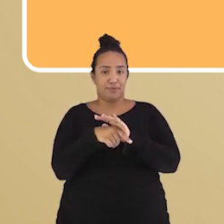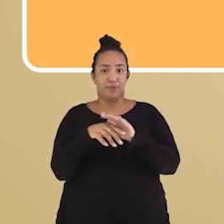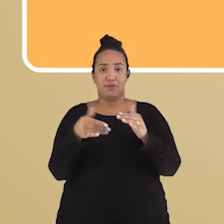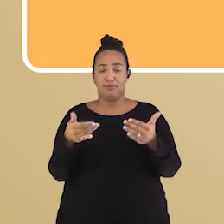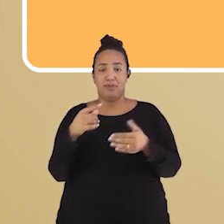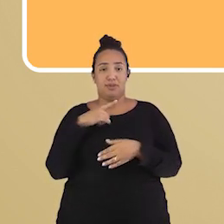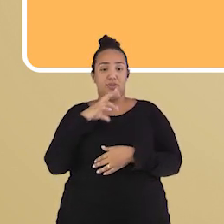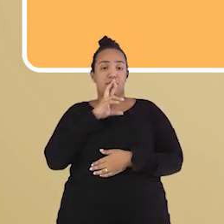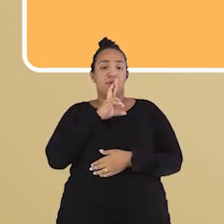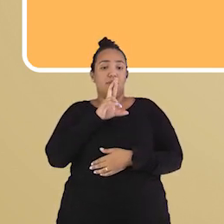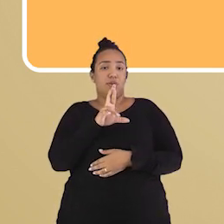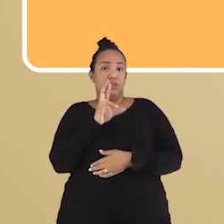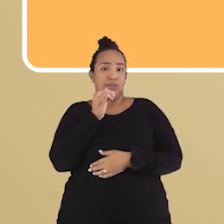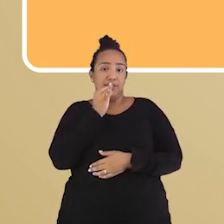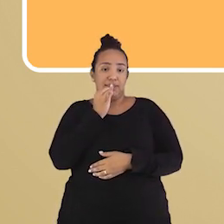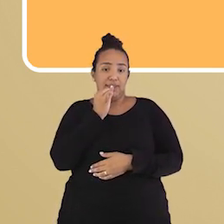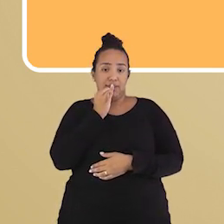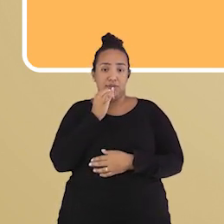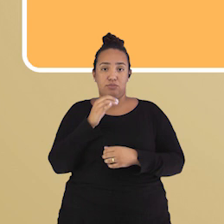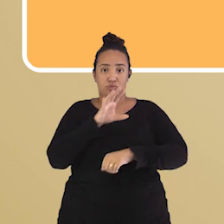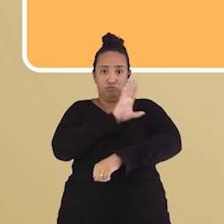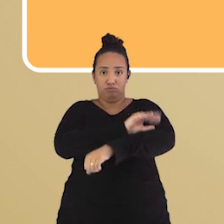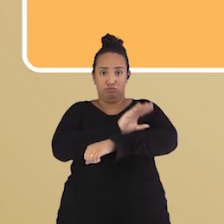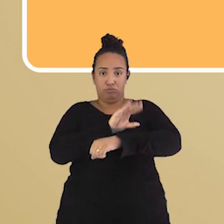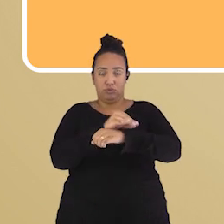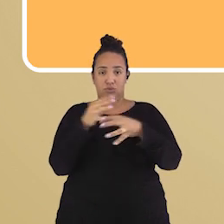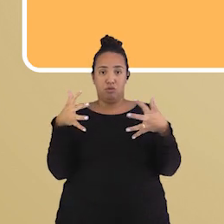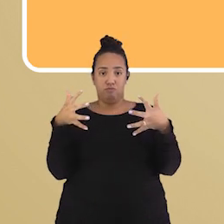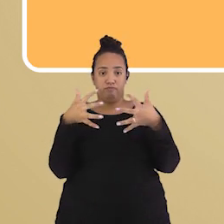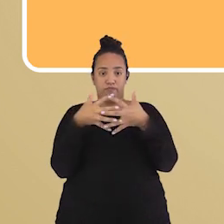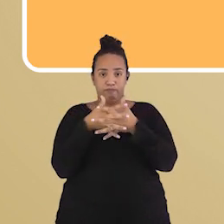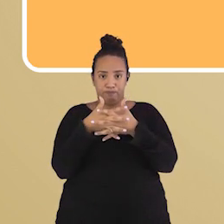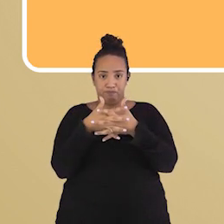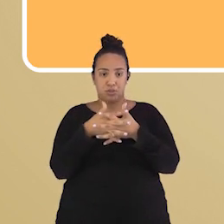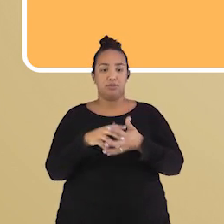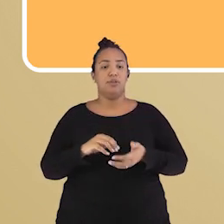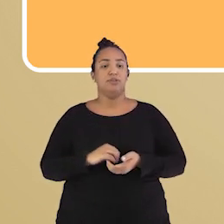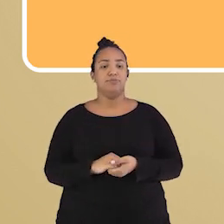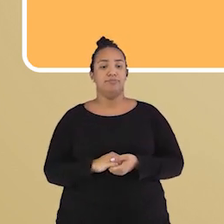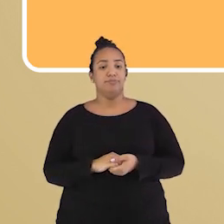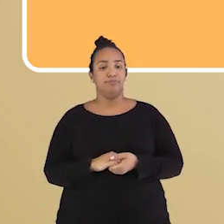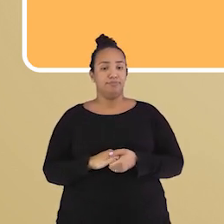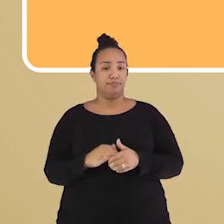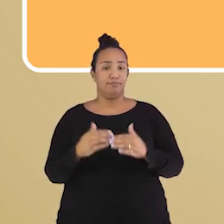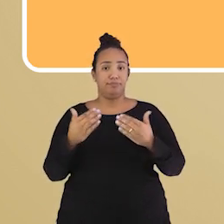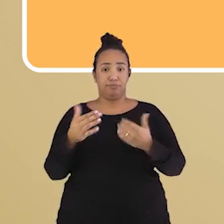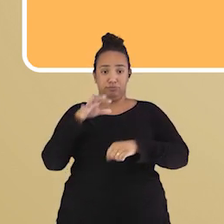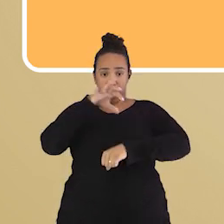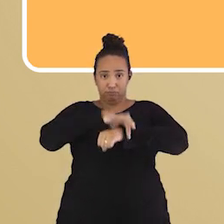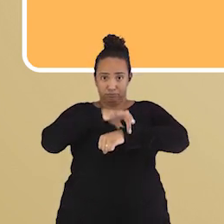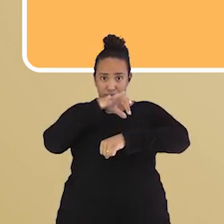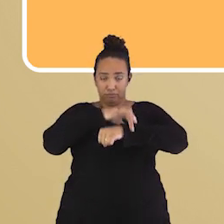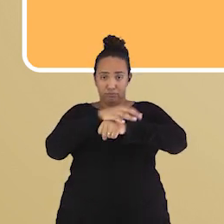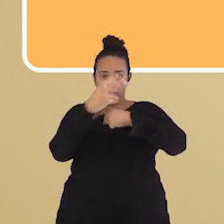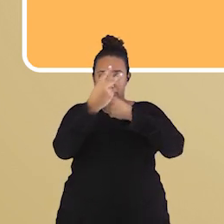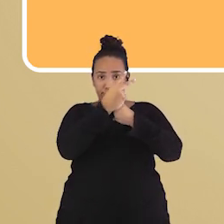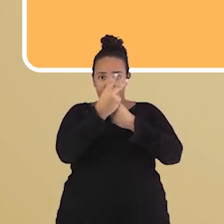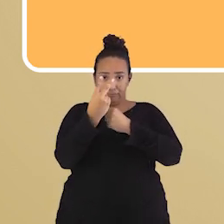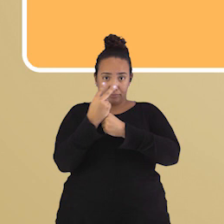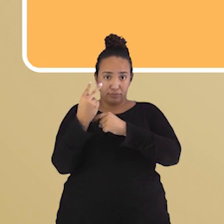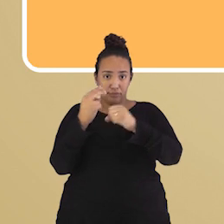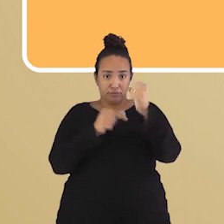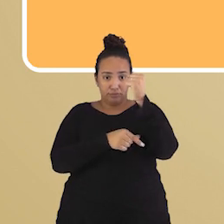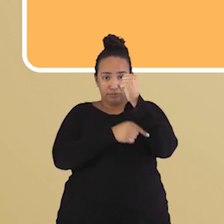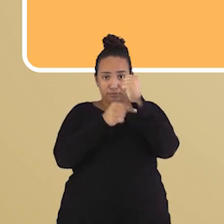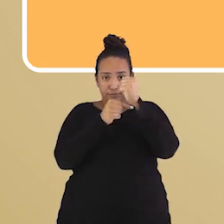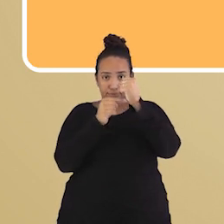gera respostas como, por exemplo, a contração muscular. Os ossos cranianos que protegem o encéfalo, revestindo e